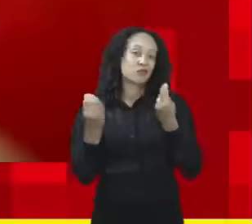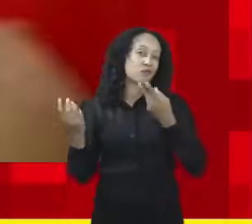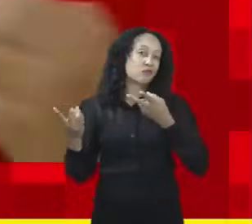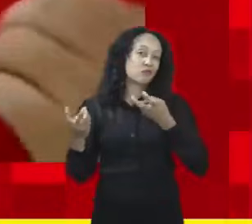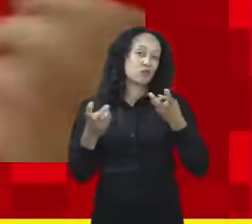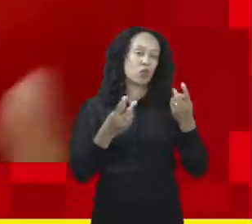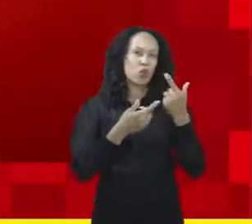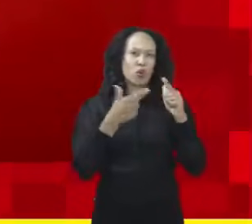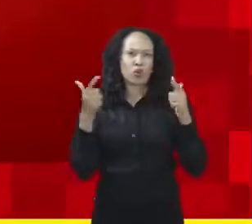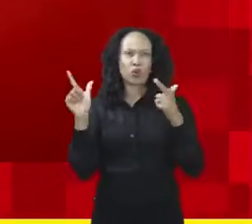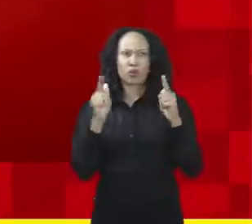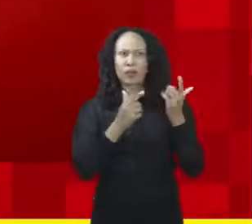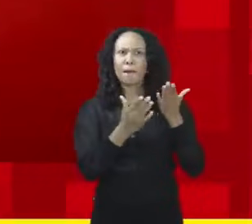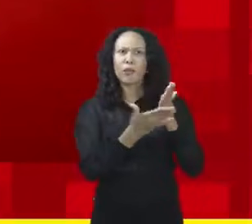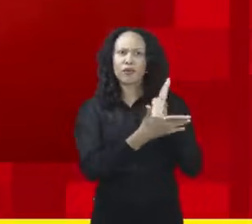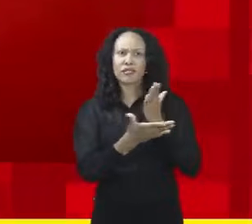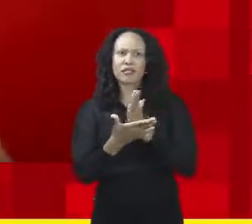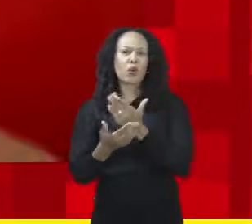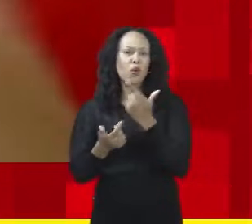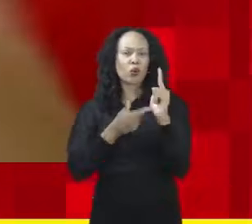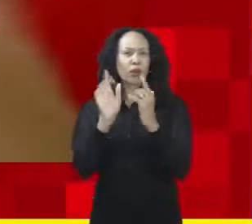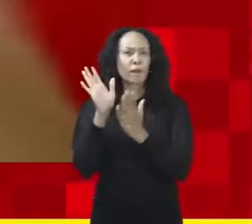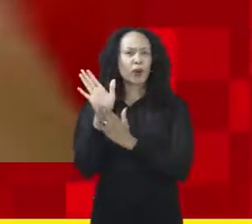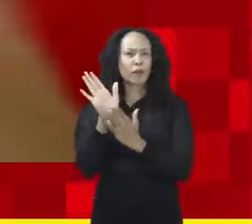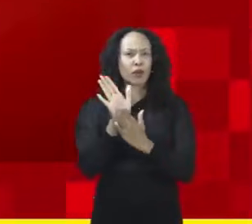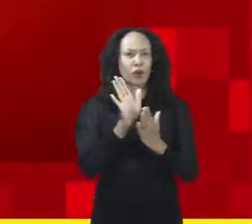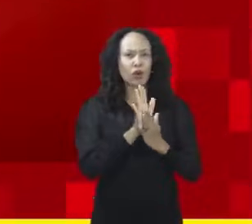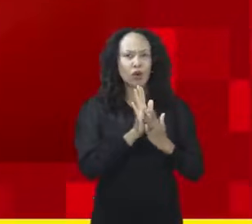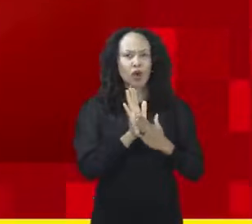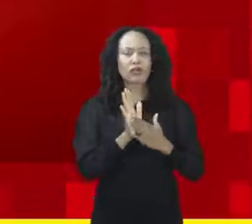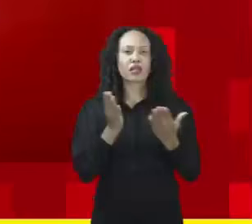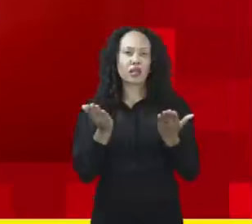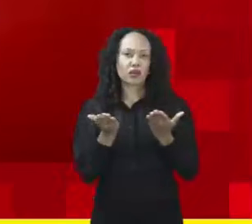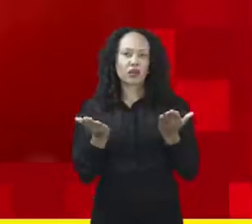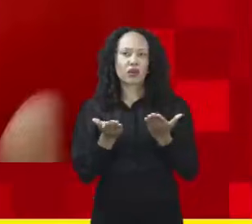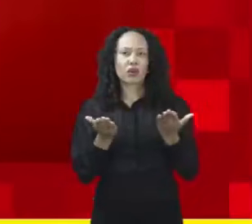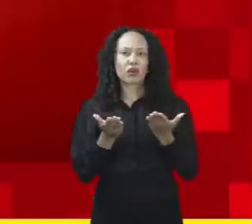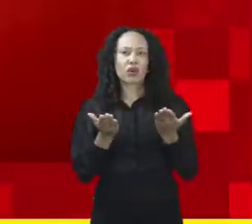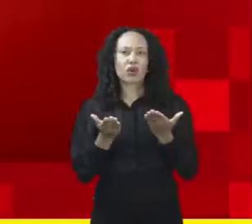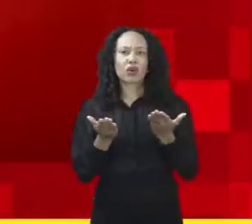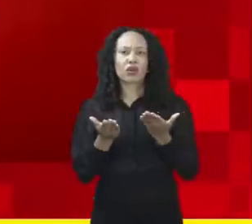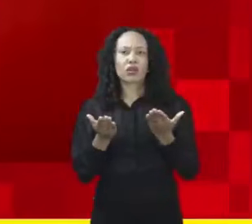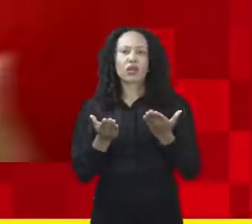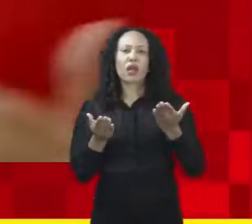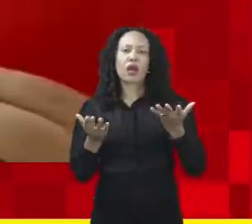outras aprovações e outras propostas que têm chegado, né, um